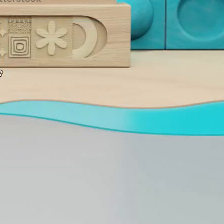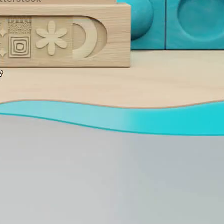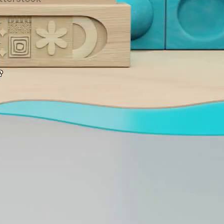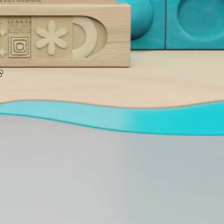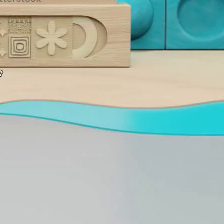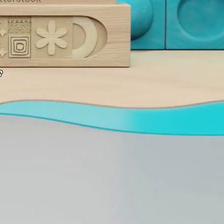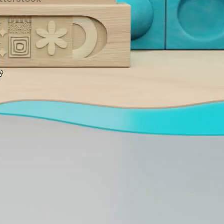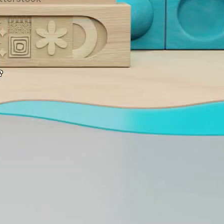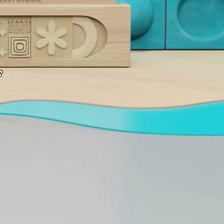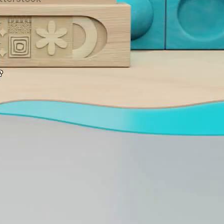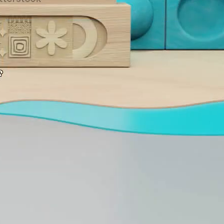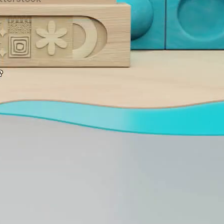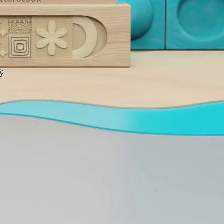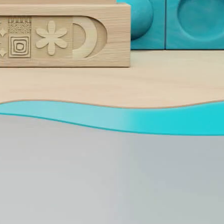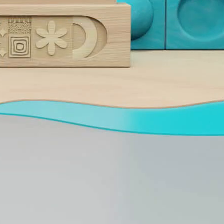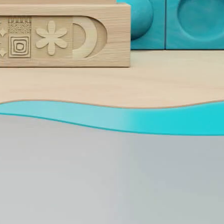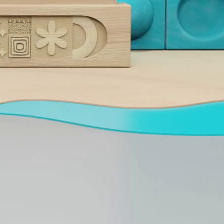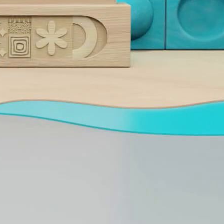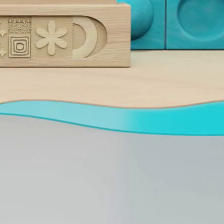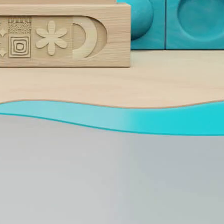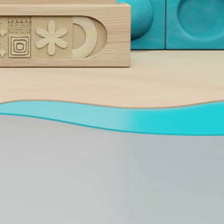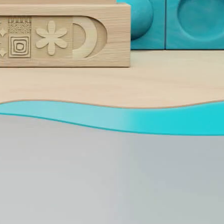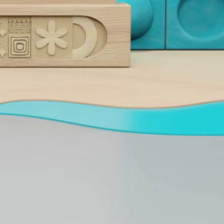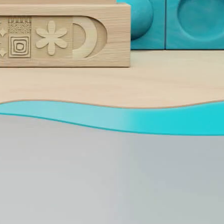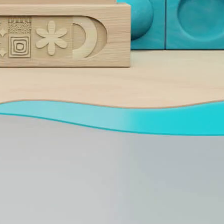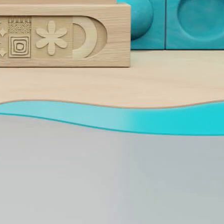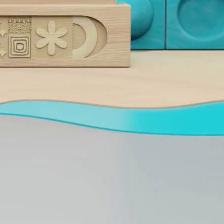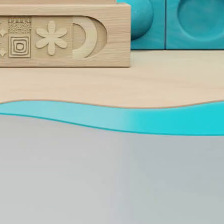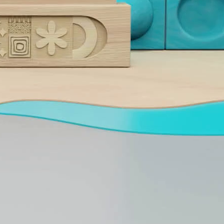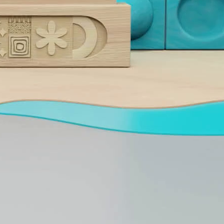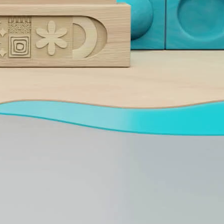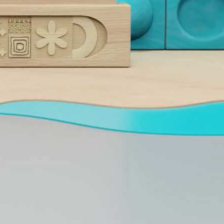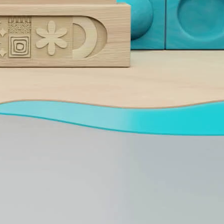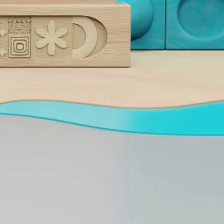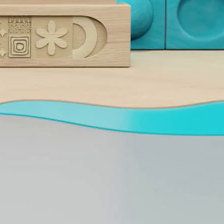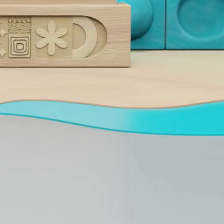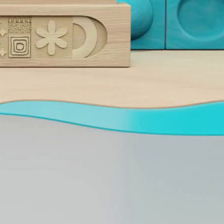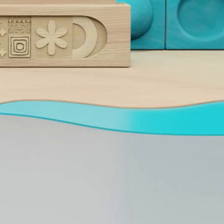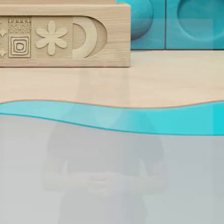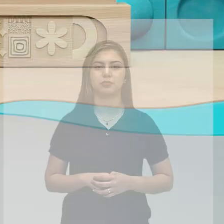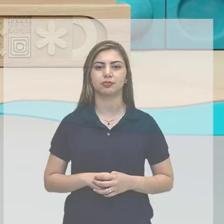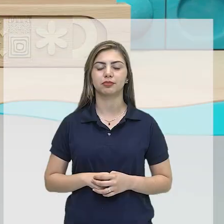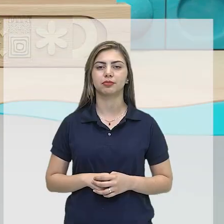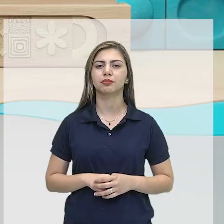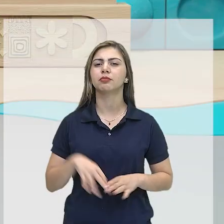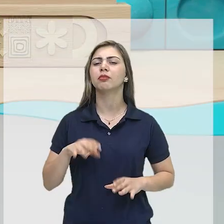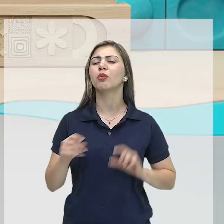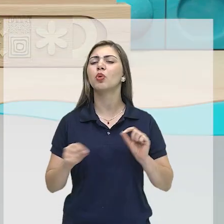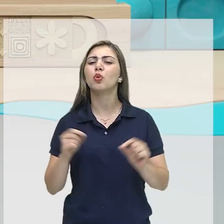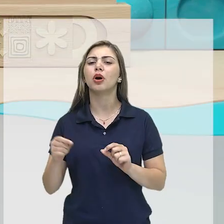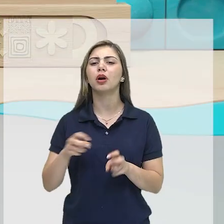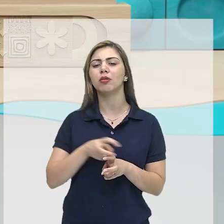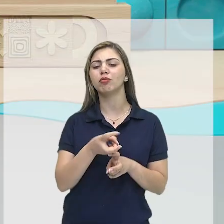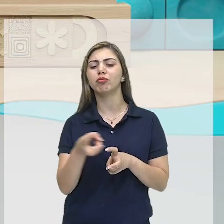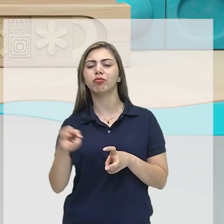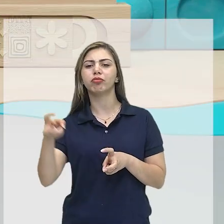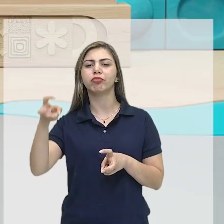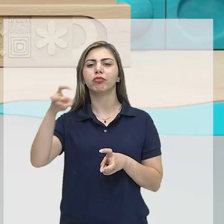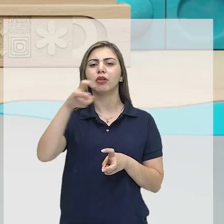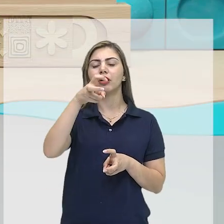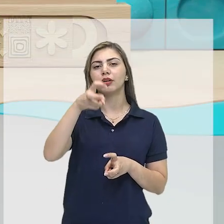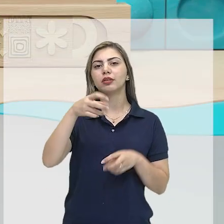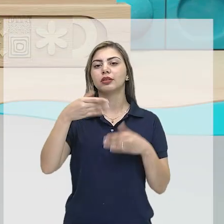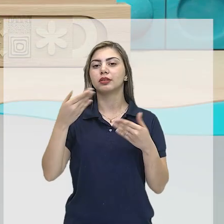definir aqui o que são esses desvios posturais? Muito bem. Desvios posturais são alterações que